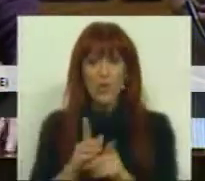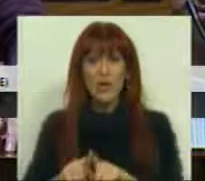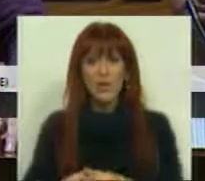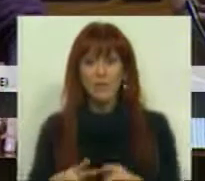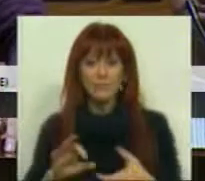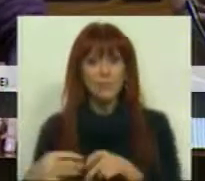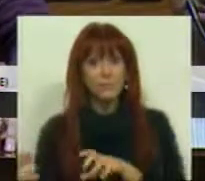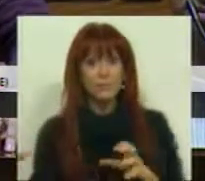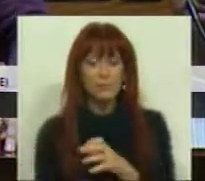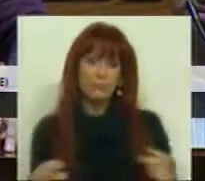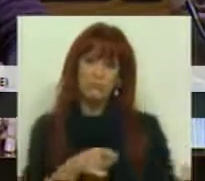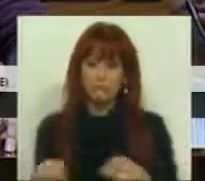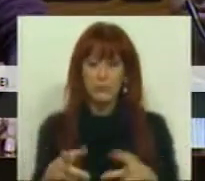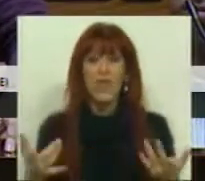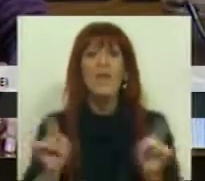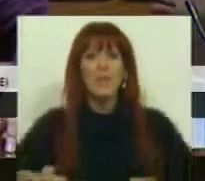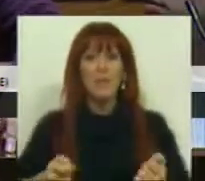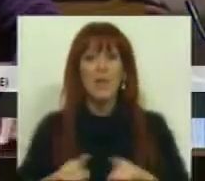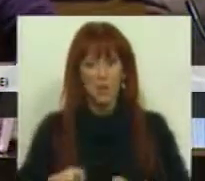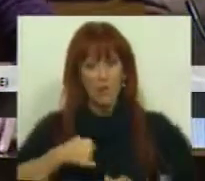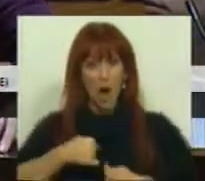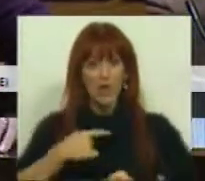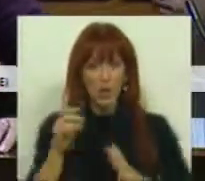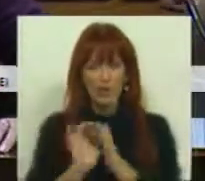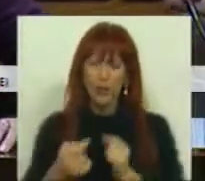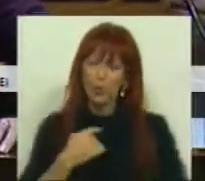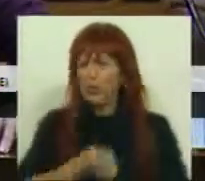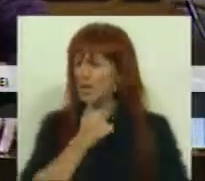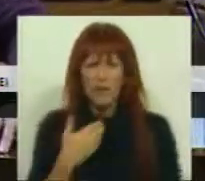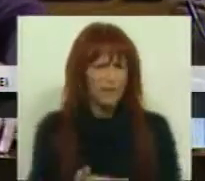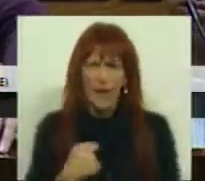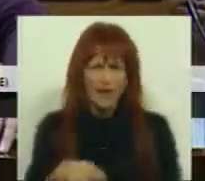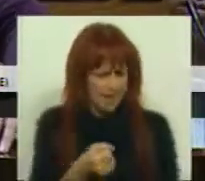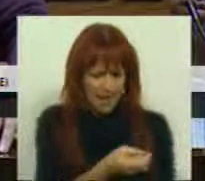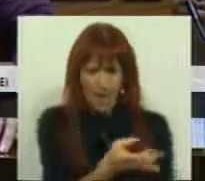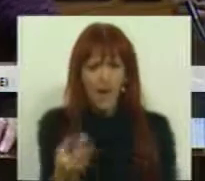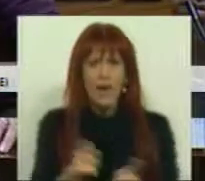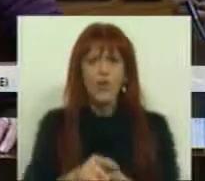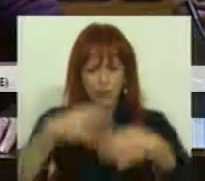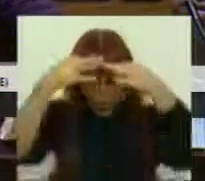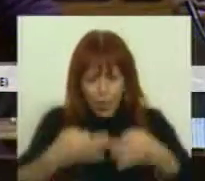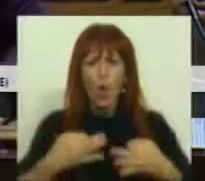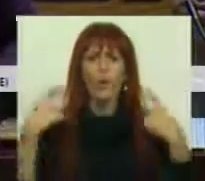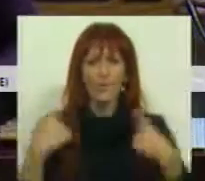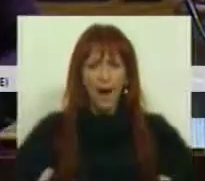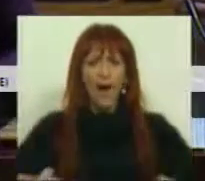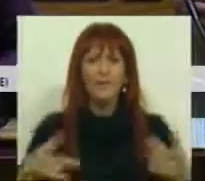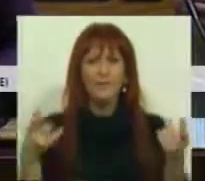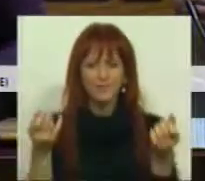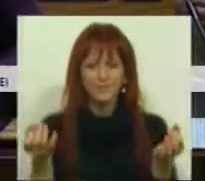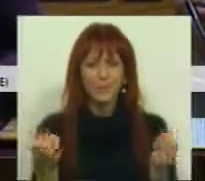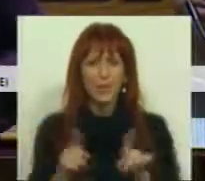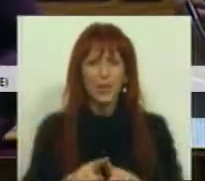citação. E também, e esse é para nós um aspecto determinante neste edifício, a dignificação